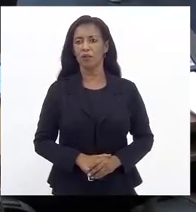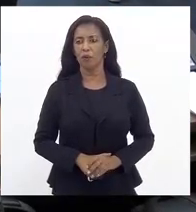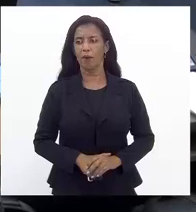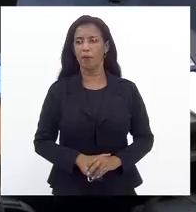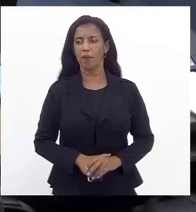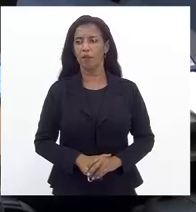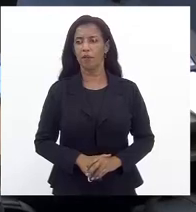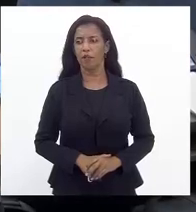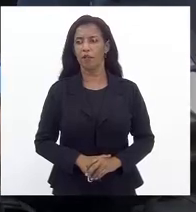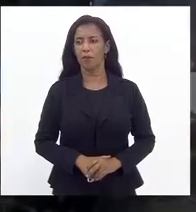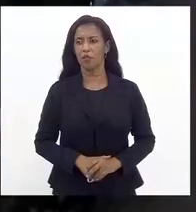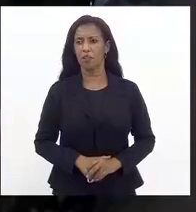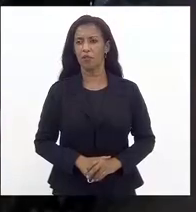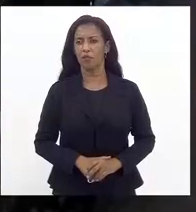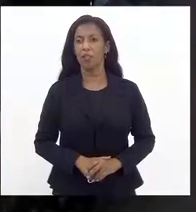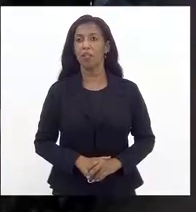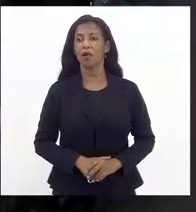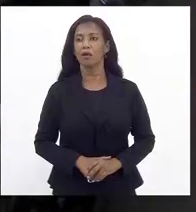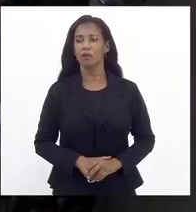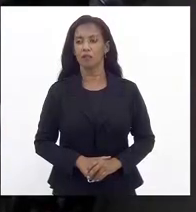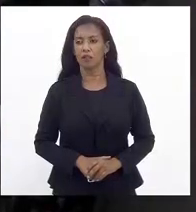o André a